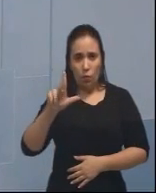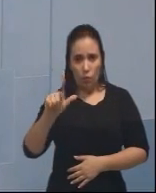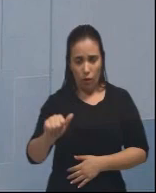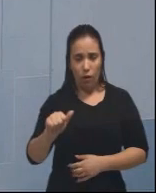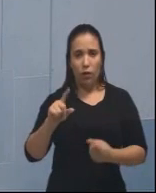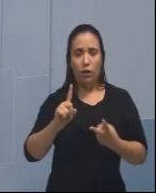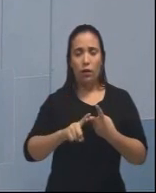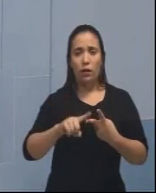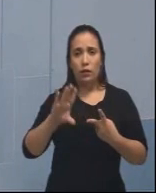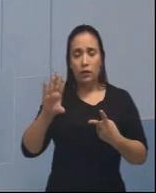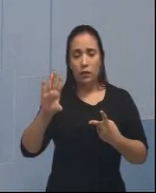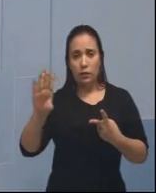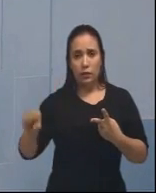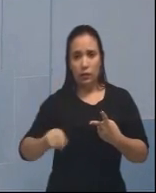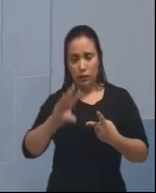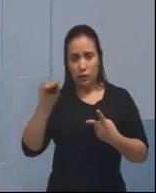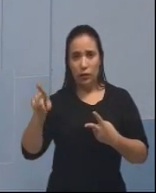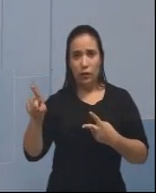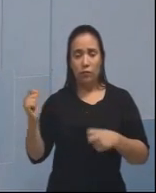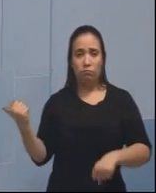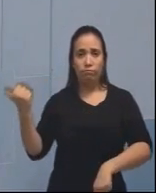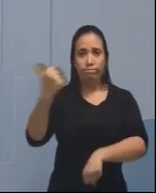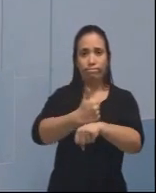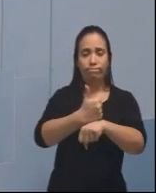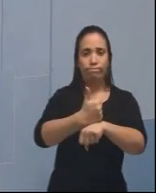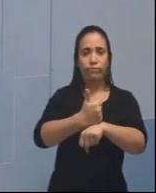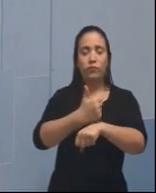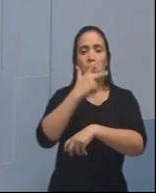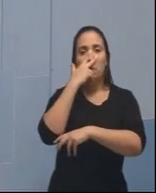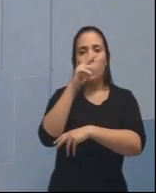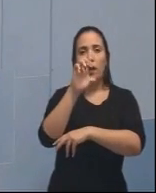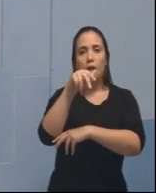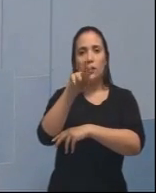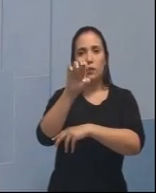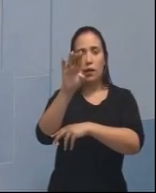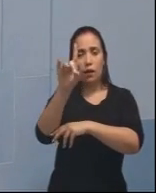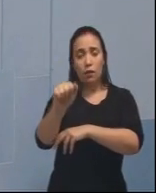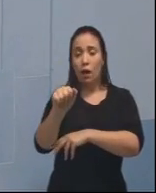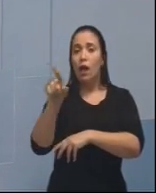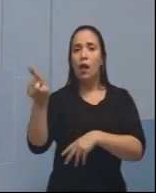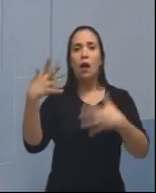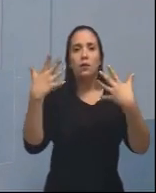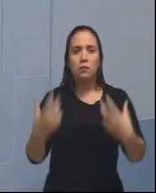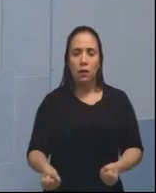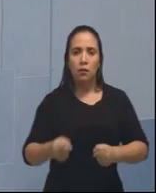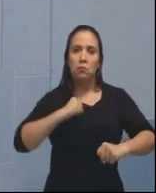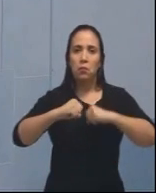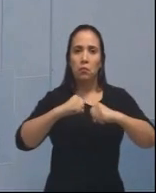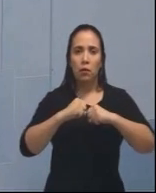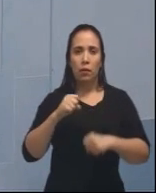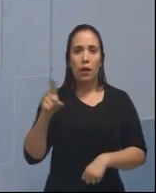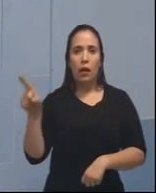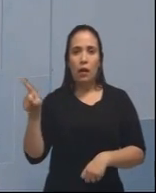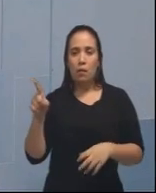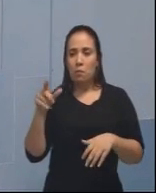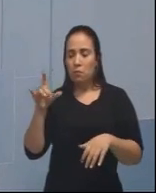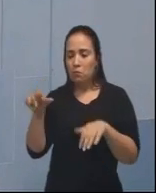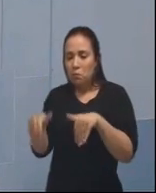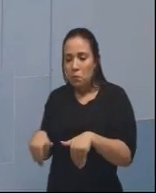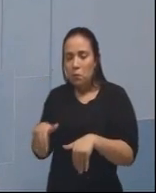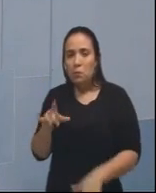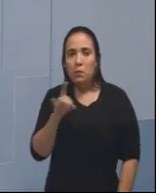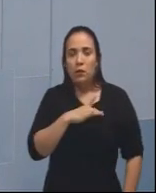Ciro vai ocupar a centro-esquerda. É um cara que não foge do debate, o Ciro não foge do debate.